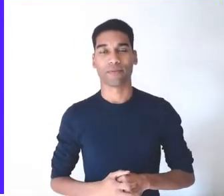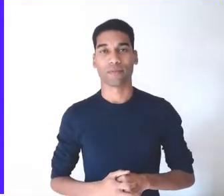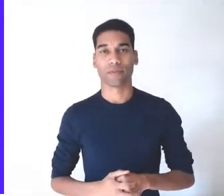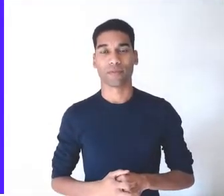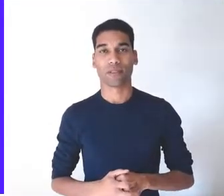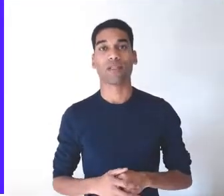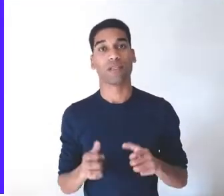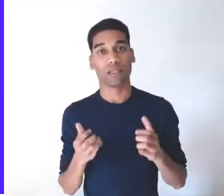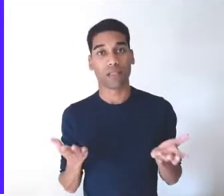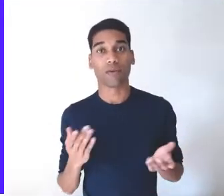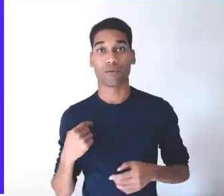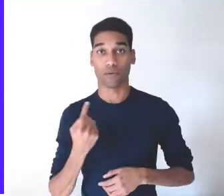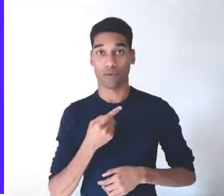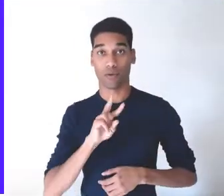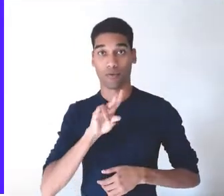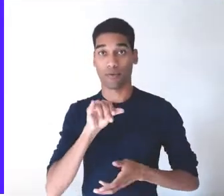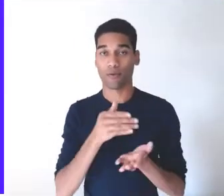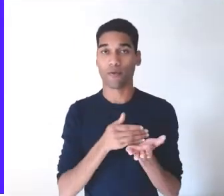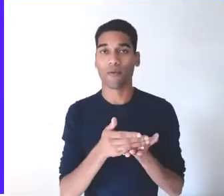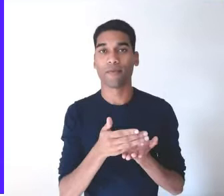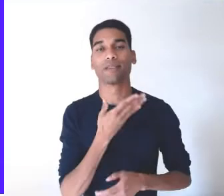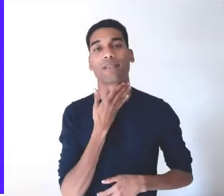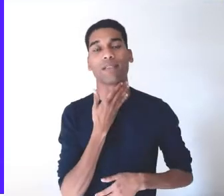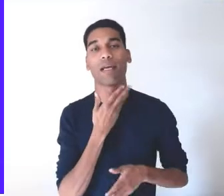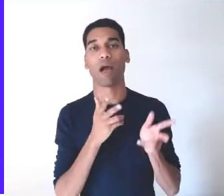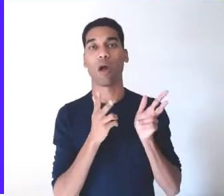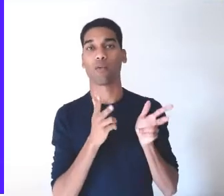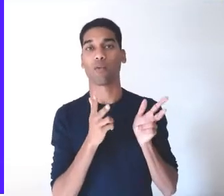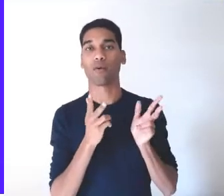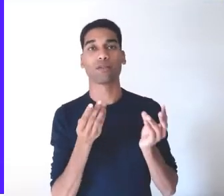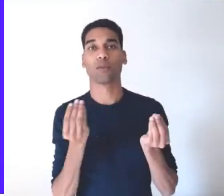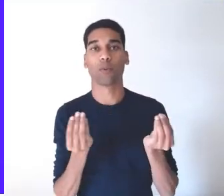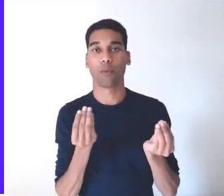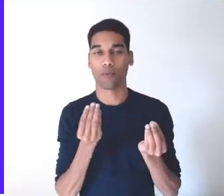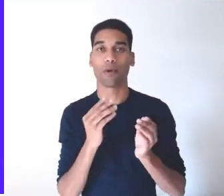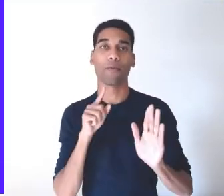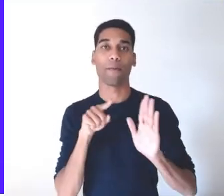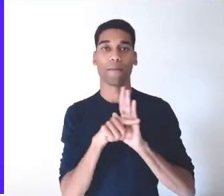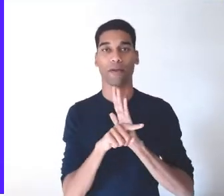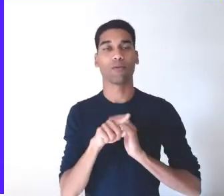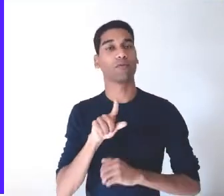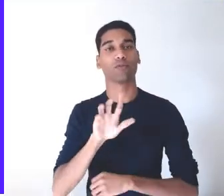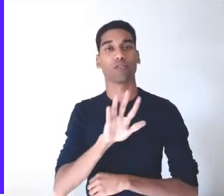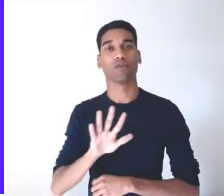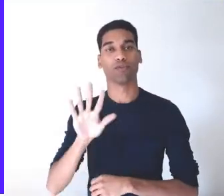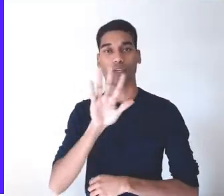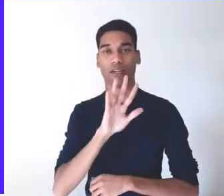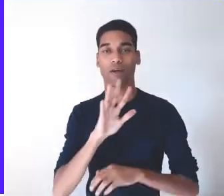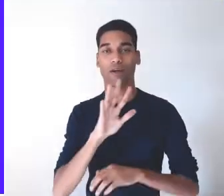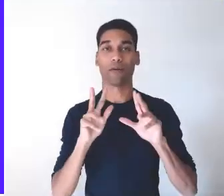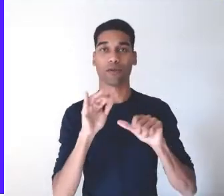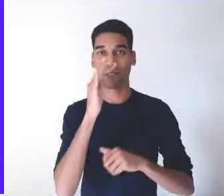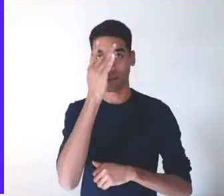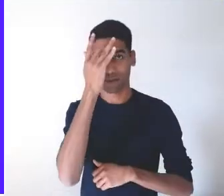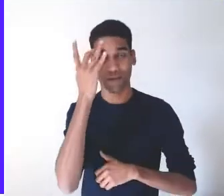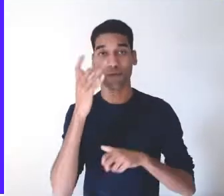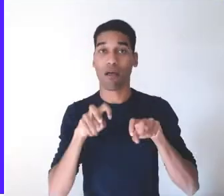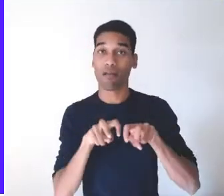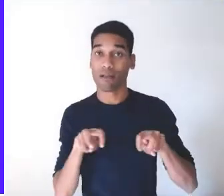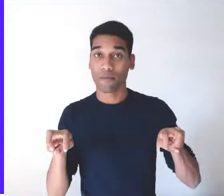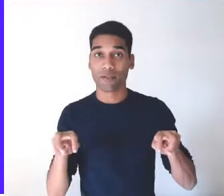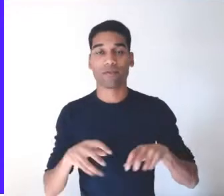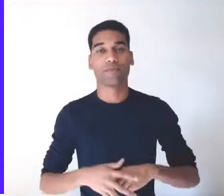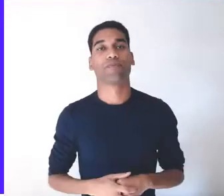essa conversa, com uma pergunta geral para todas as participantes, que é o nome da mesa,